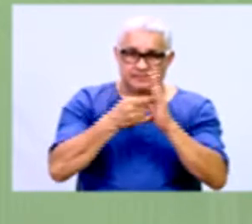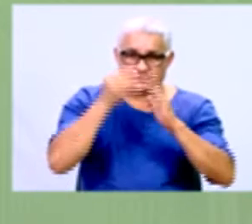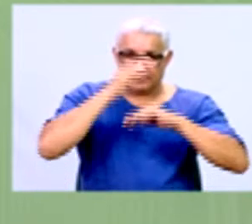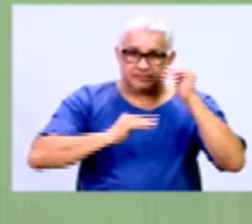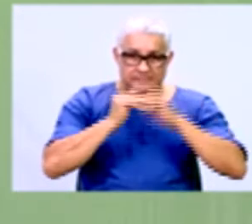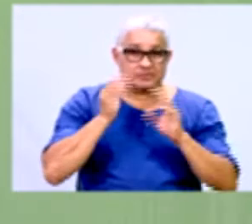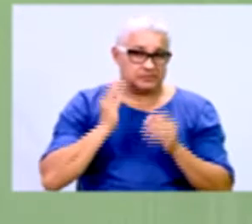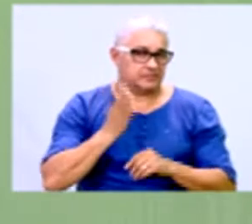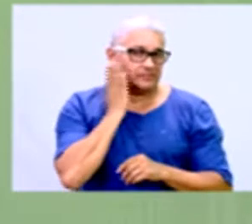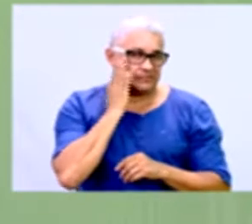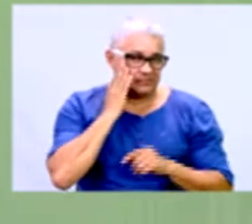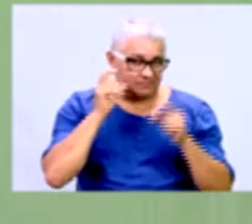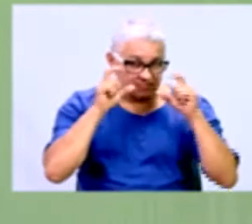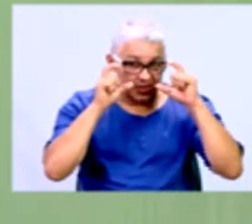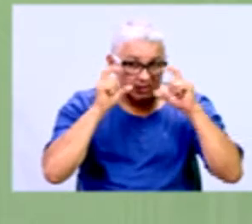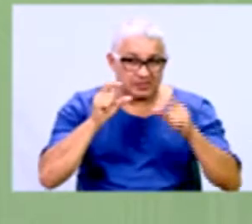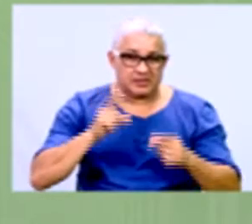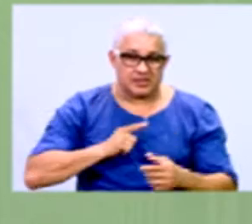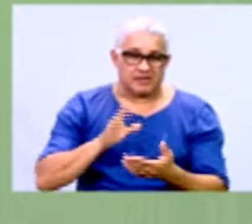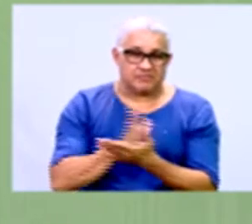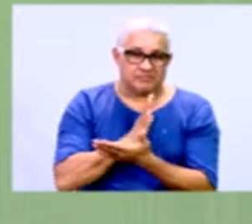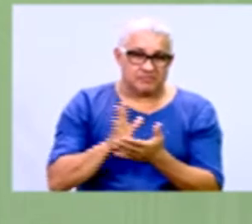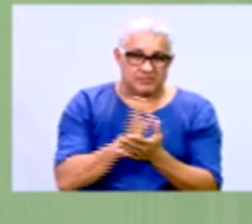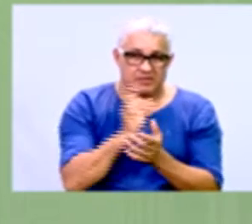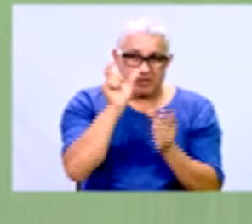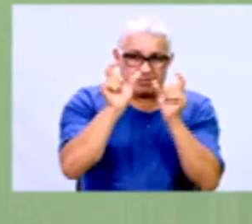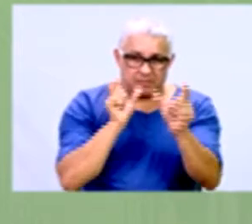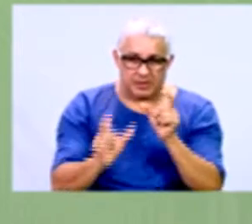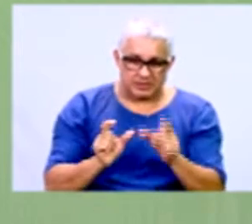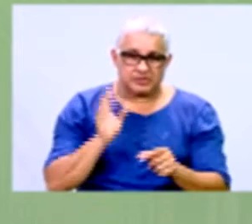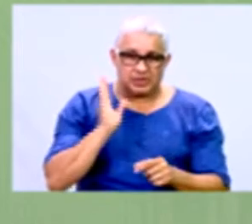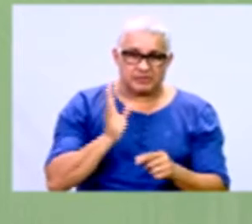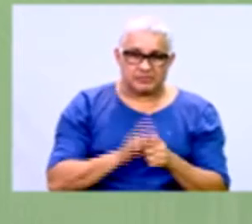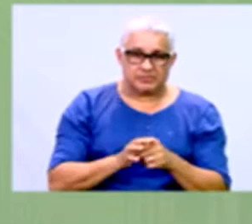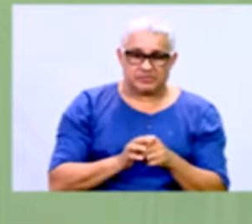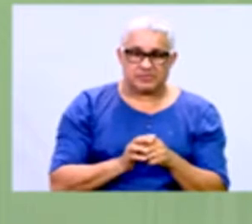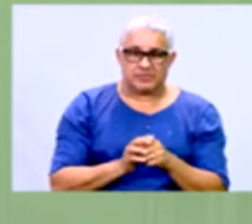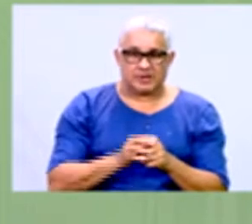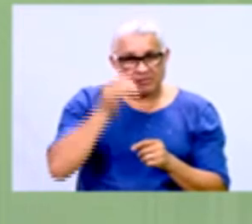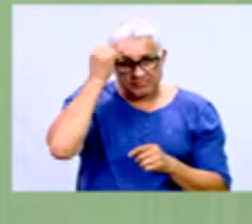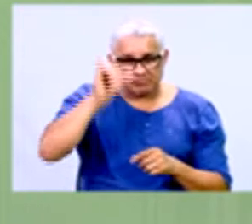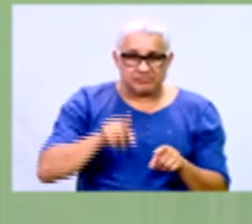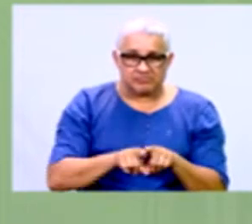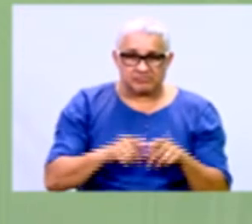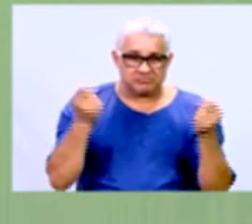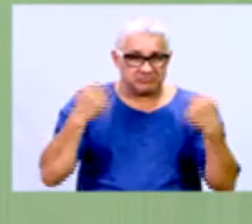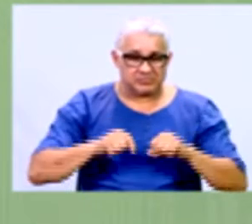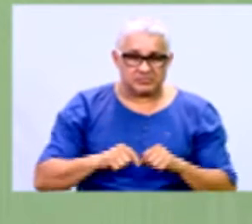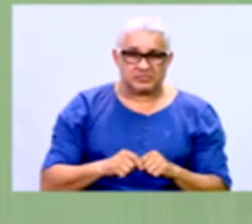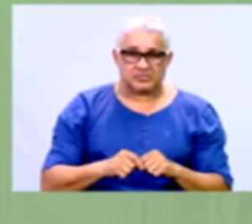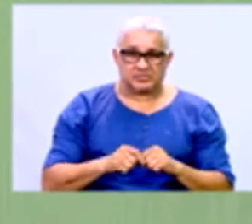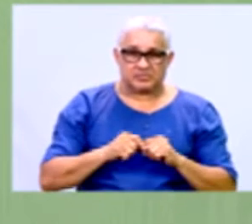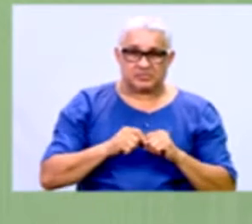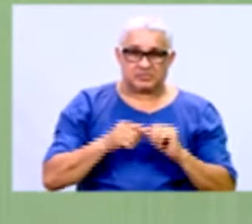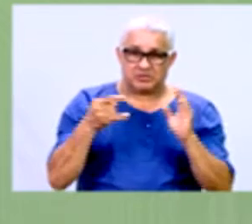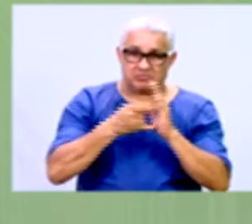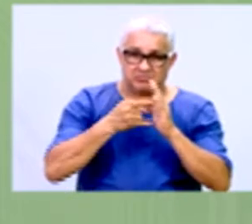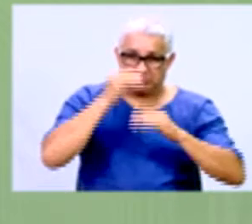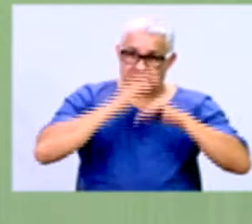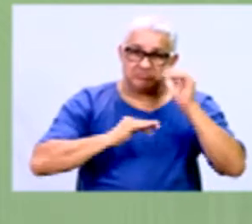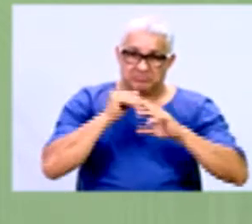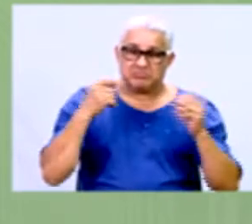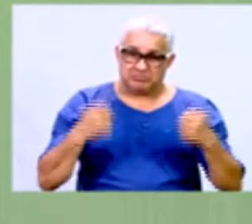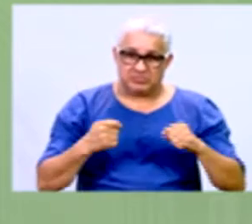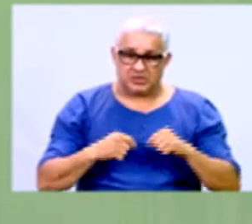bem atentos, né, já existem alguns frameworks que tratam já disso, né, não precisa o programador ter que ficar trabalhando isso. Se o programador